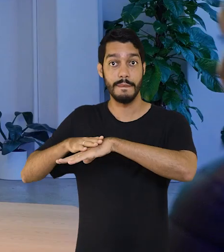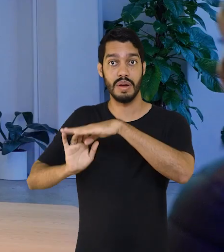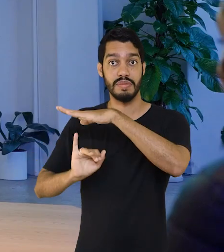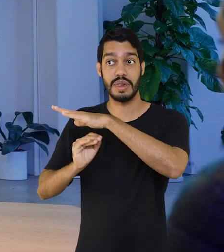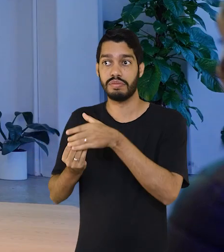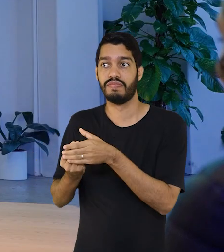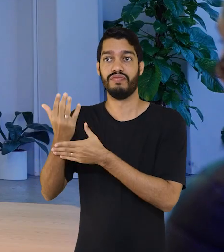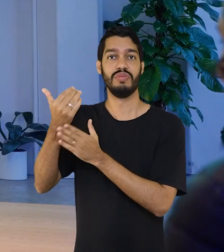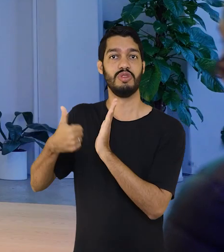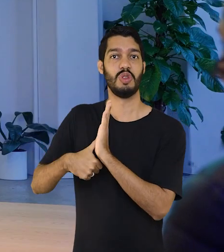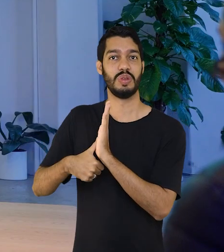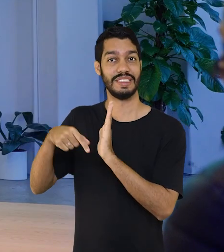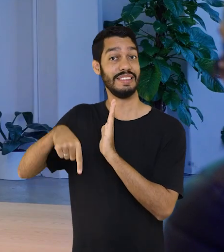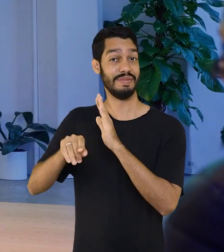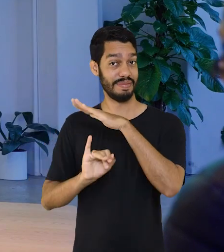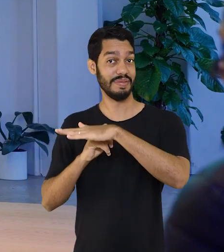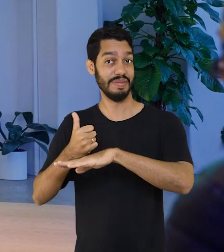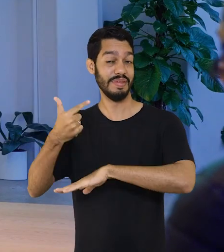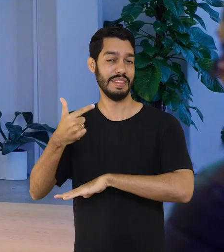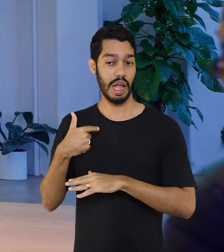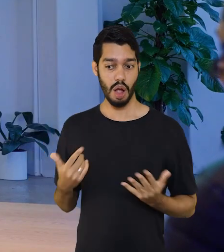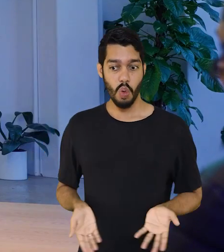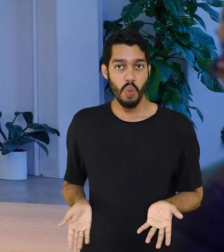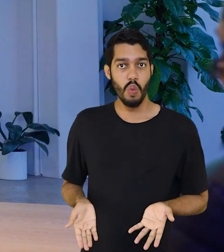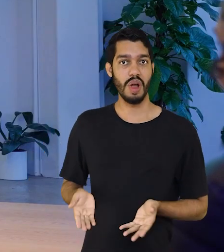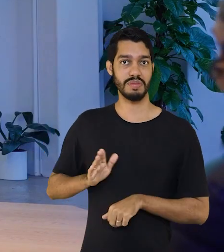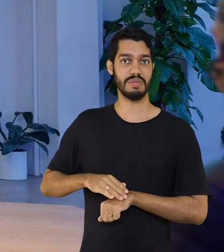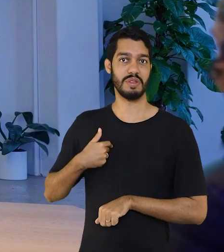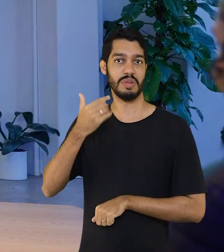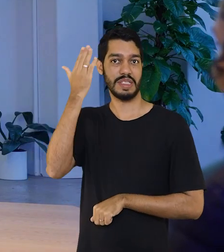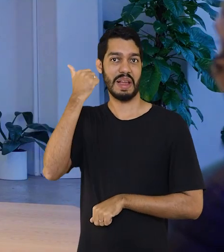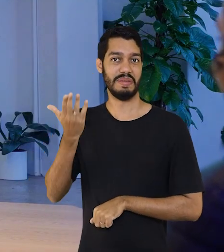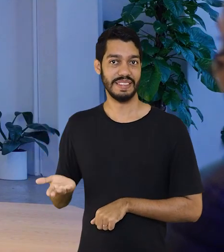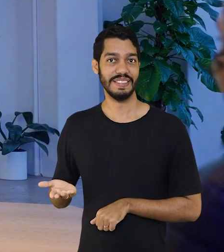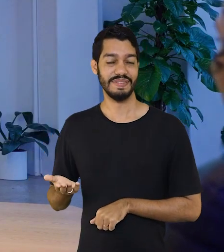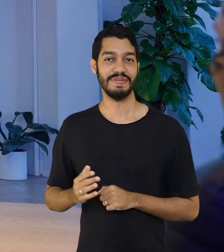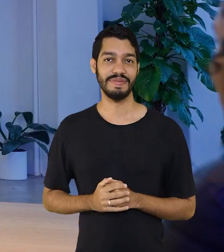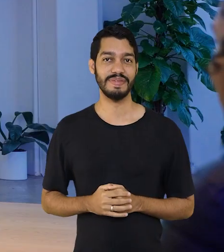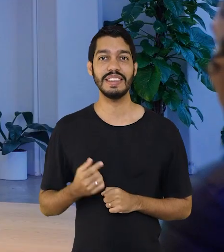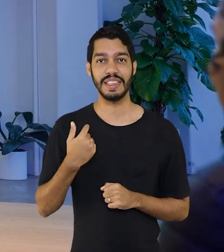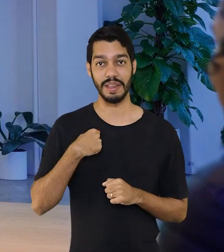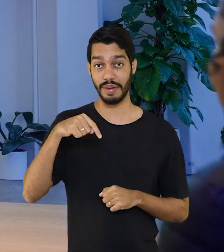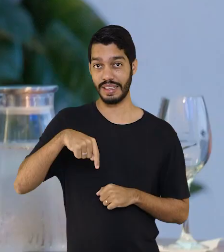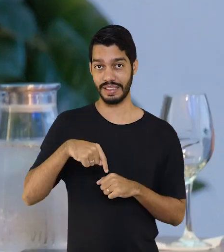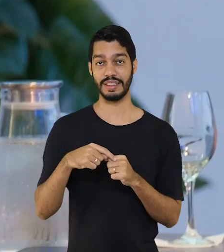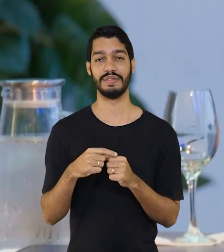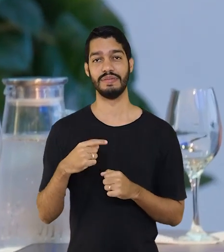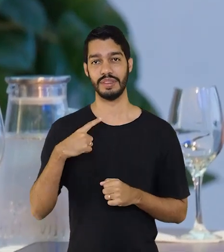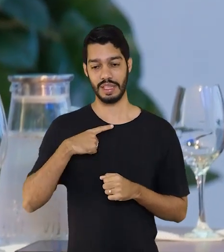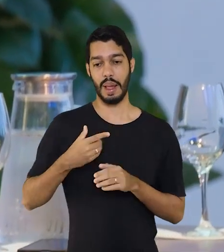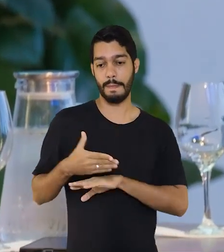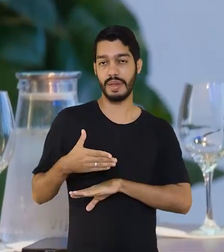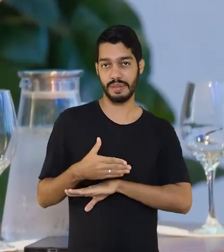12. É verdade. É verdade, claro que é verdade, acabei de saber. Eu estou aqui com duplo chapéu, eu